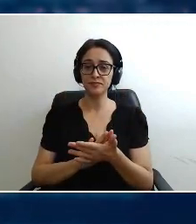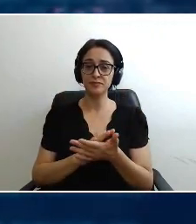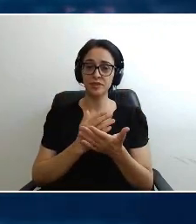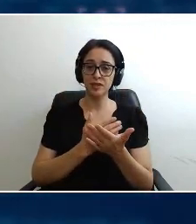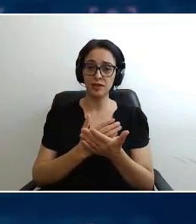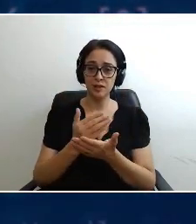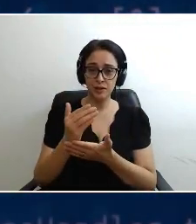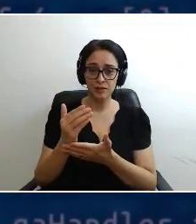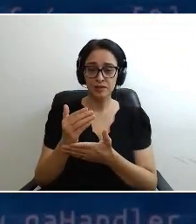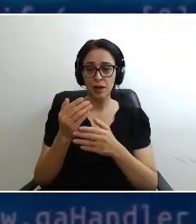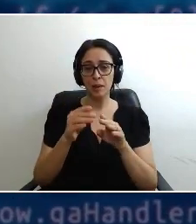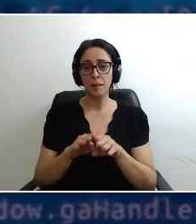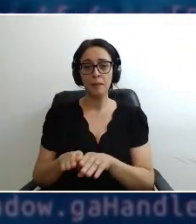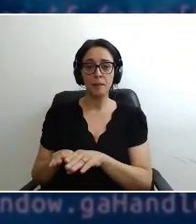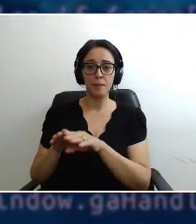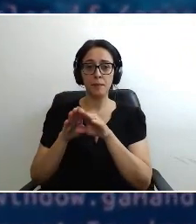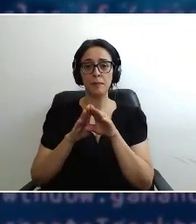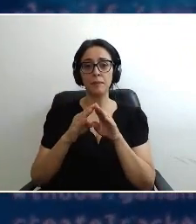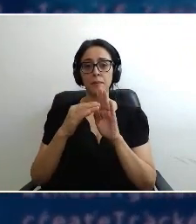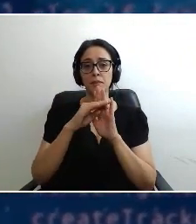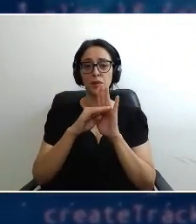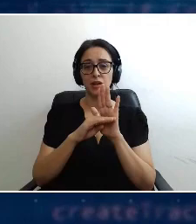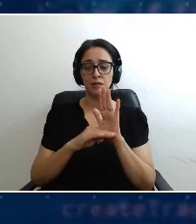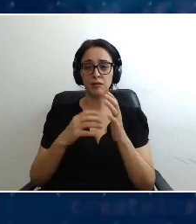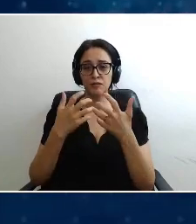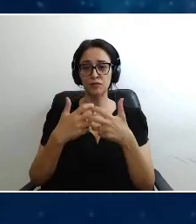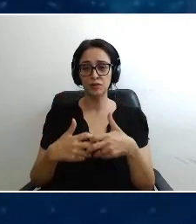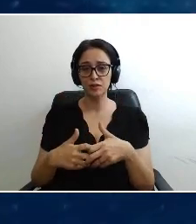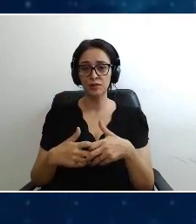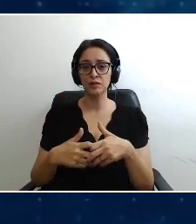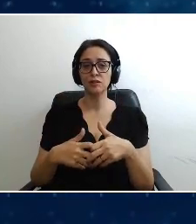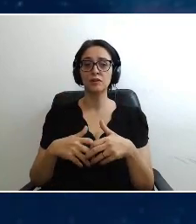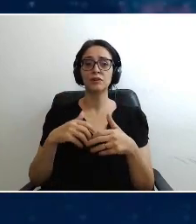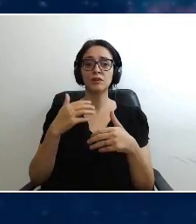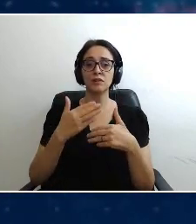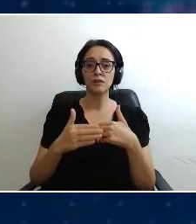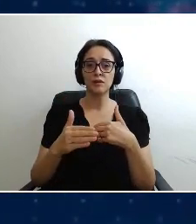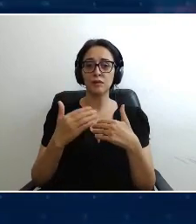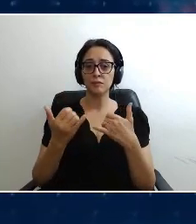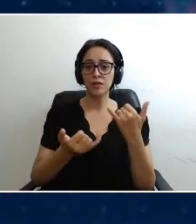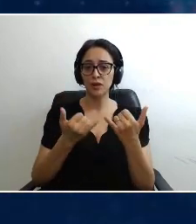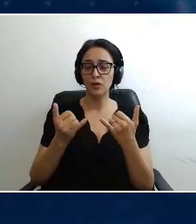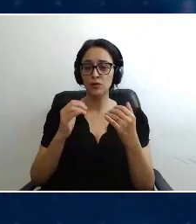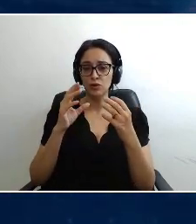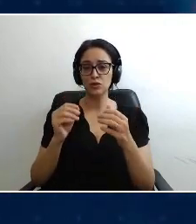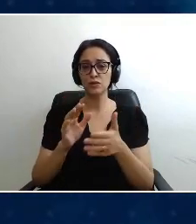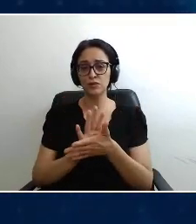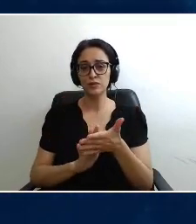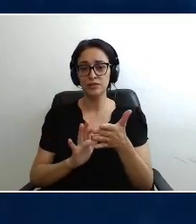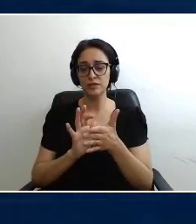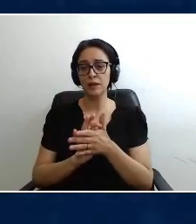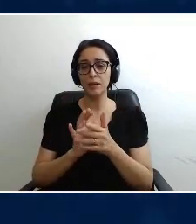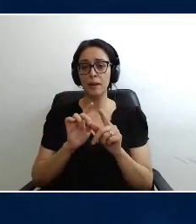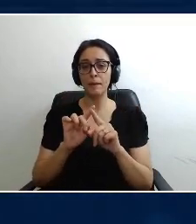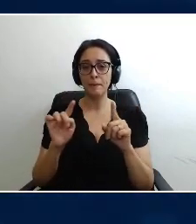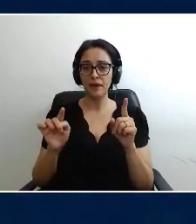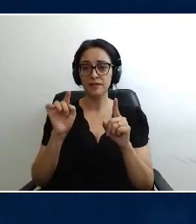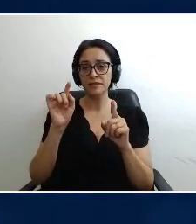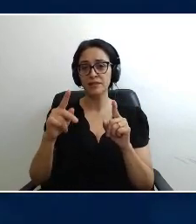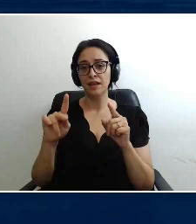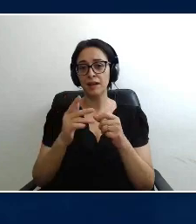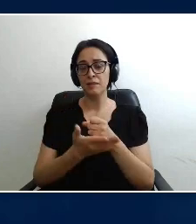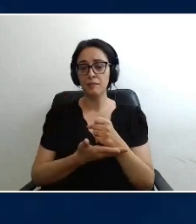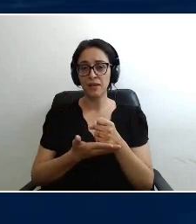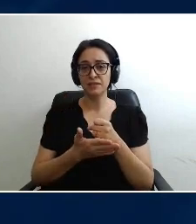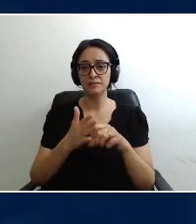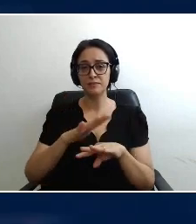entrar os padrões de programação funcional, né? Tipo, o Scott Hochlin brincou que é tudo função, mas tem, como ela tem uma base matemática,